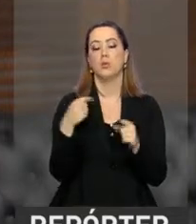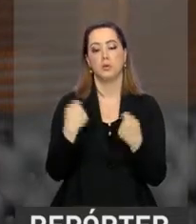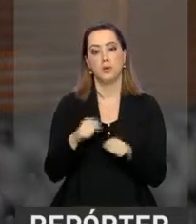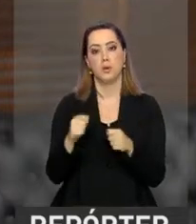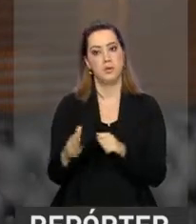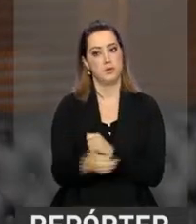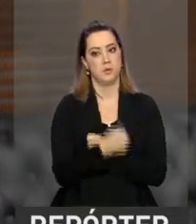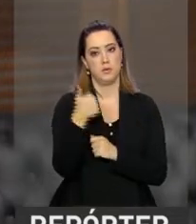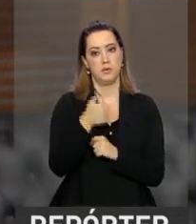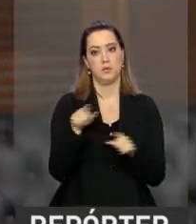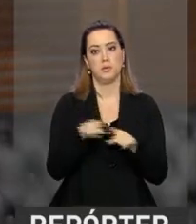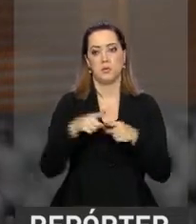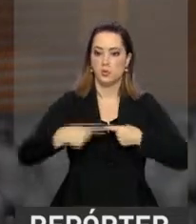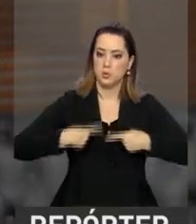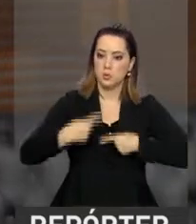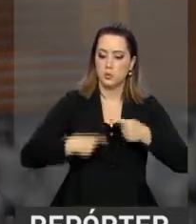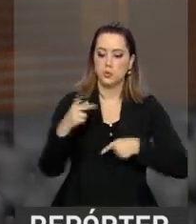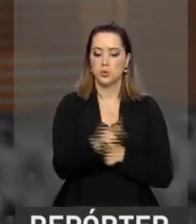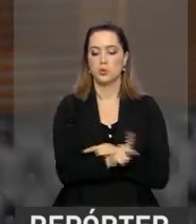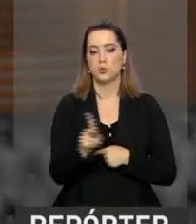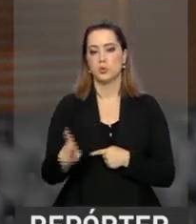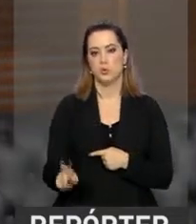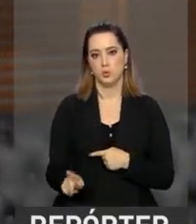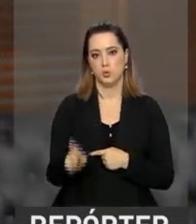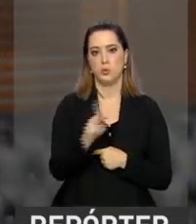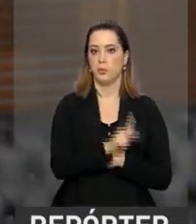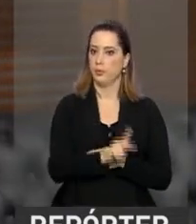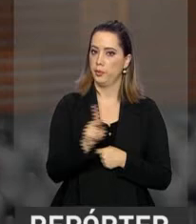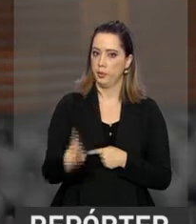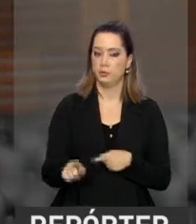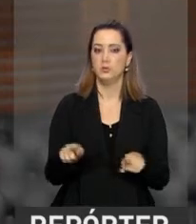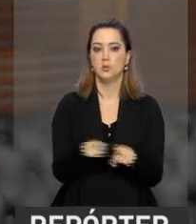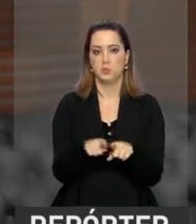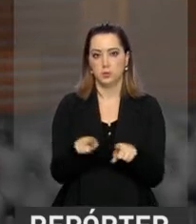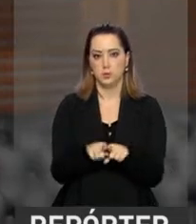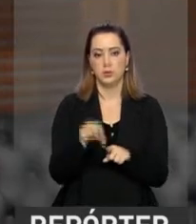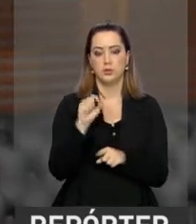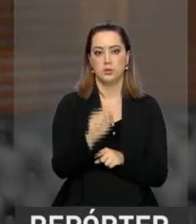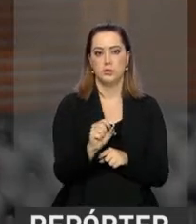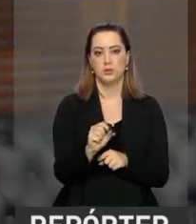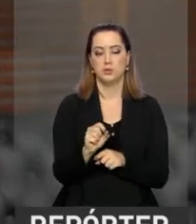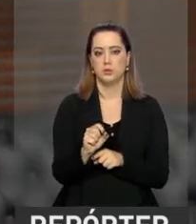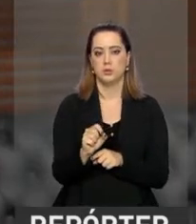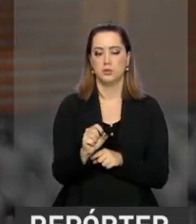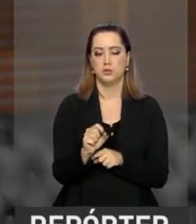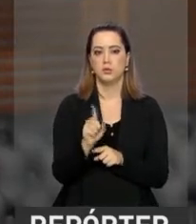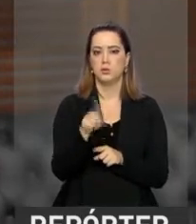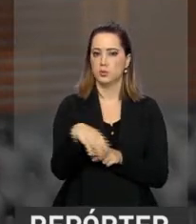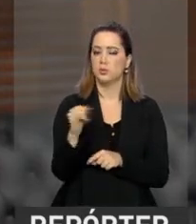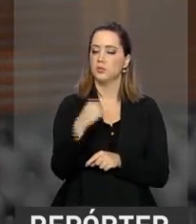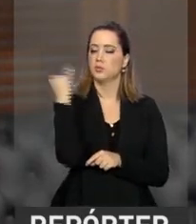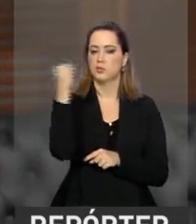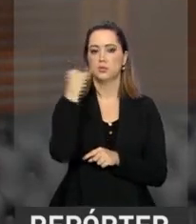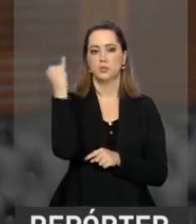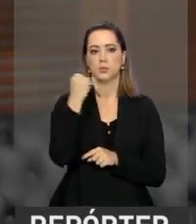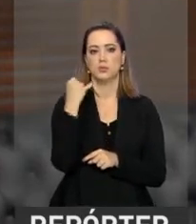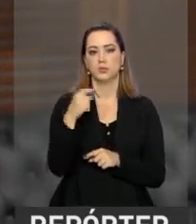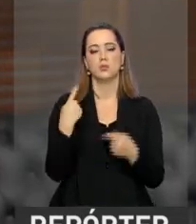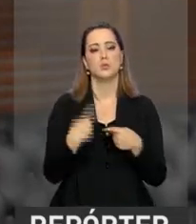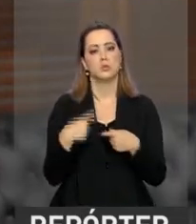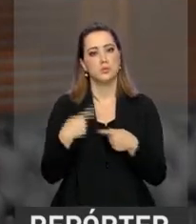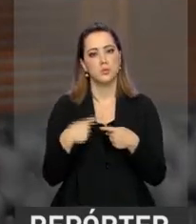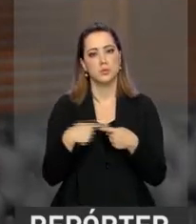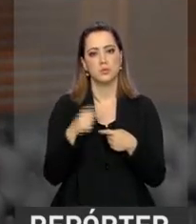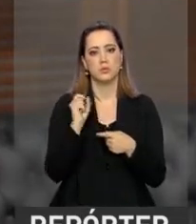e políticas de formação de professores que serão peças-chave justamente